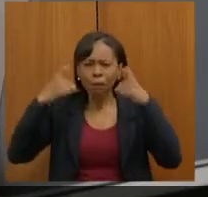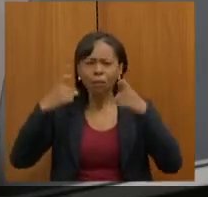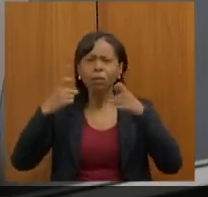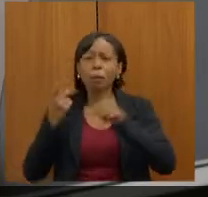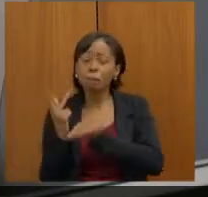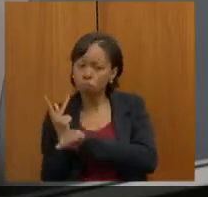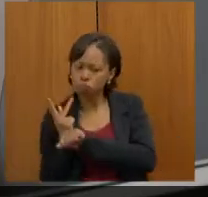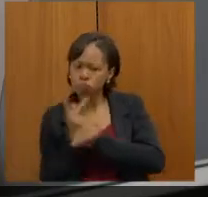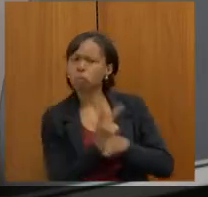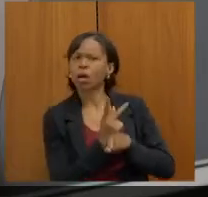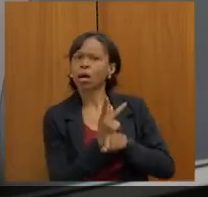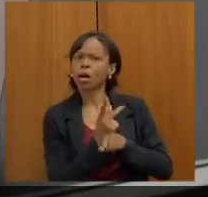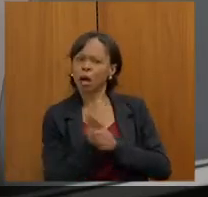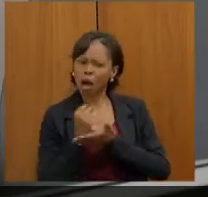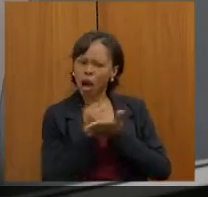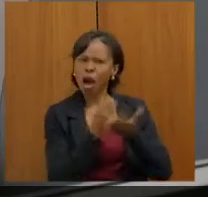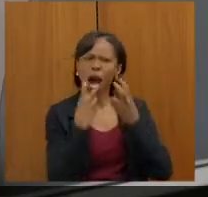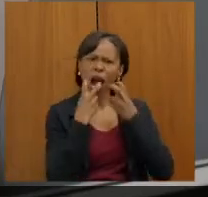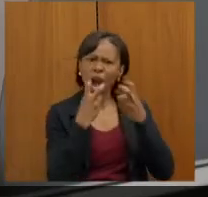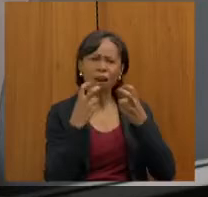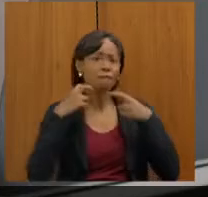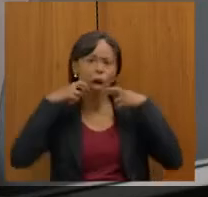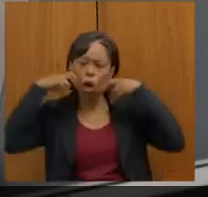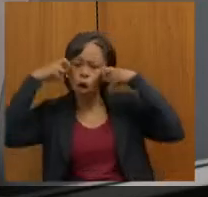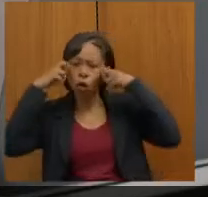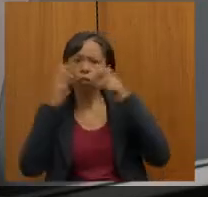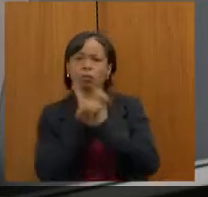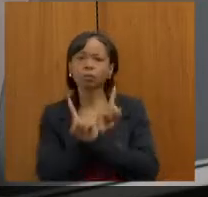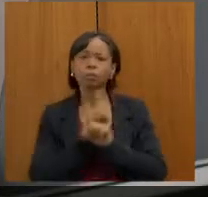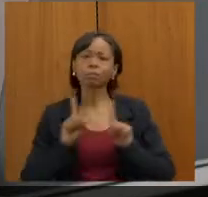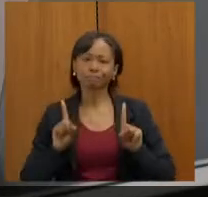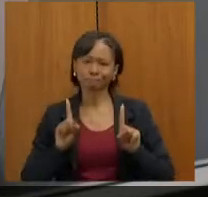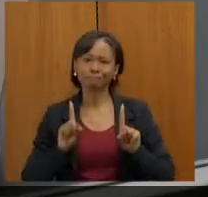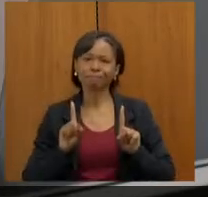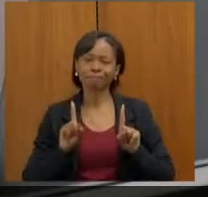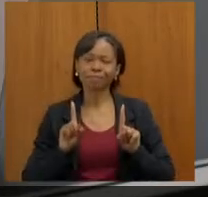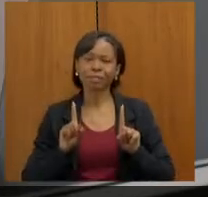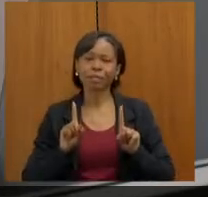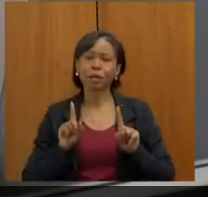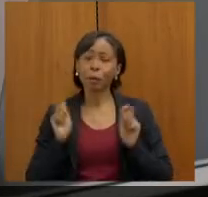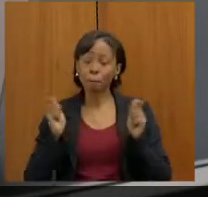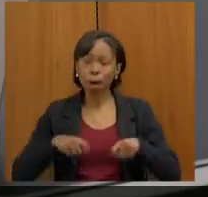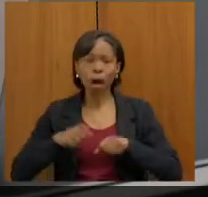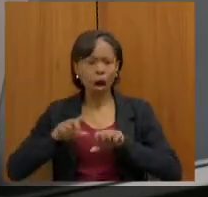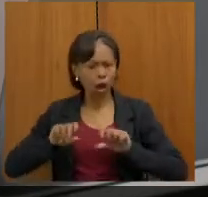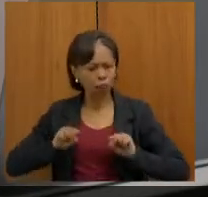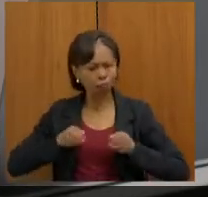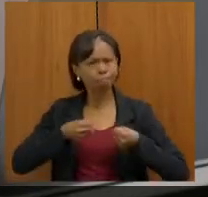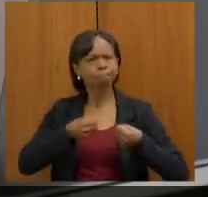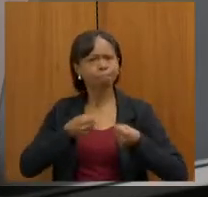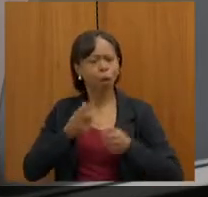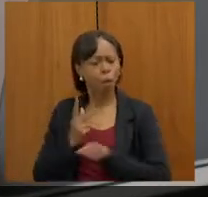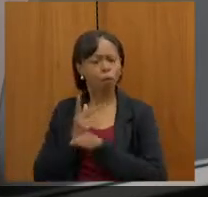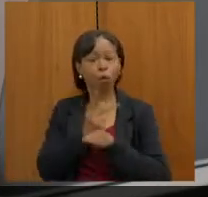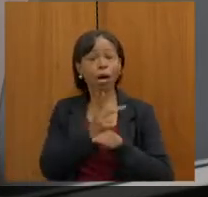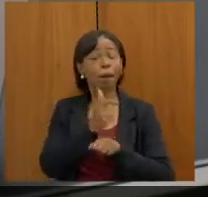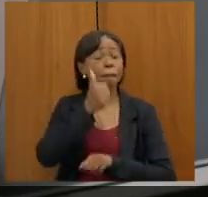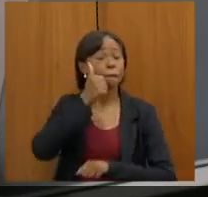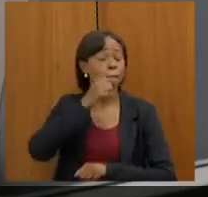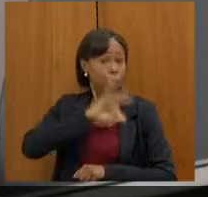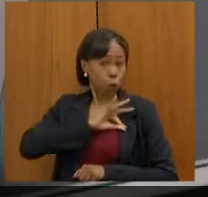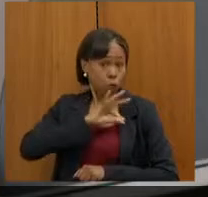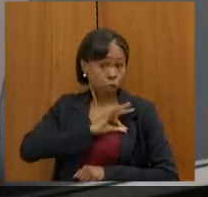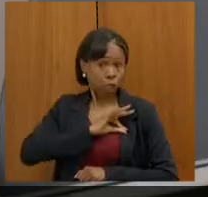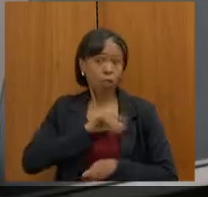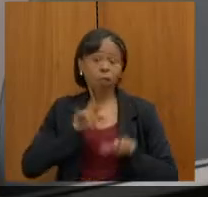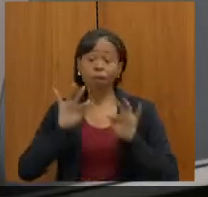para pedir ajuda para não ter vergonha para o com se agir não só procurando a polícia mas procurando